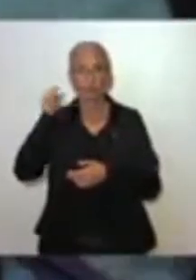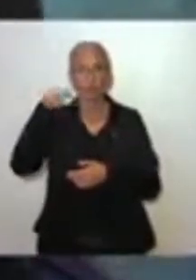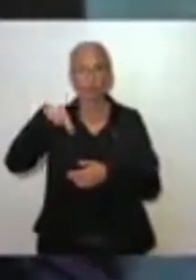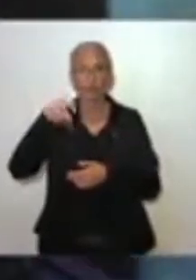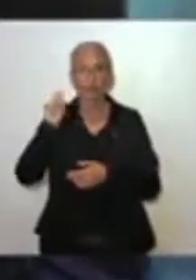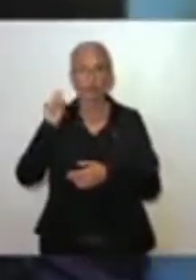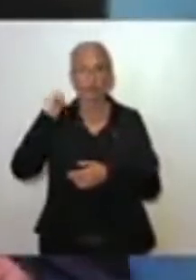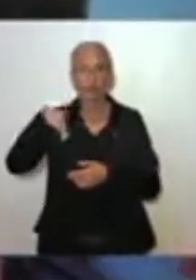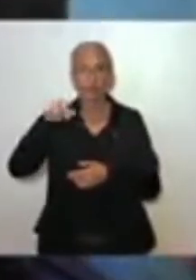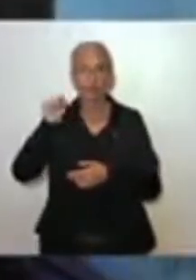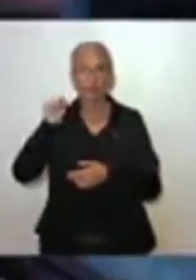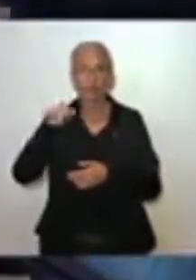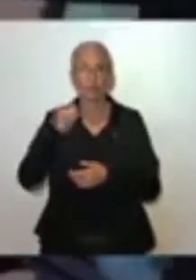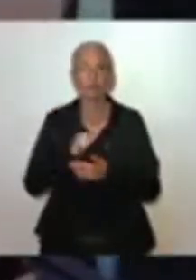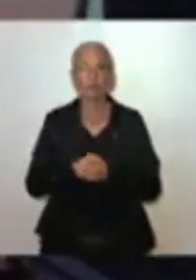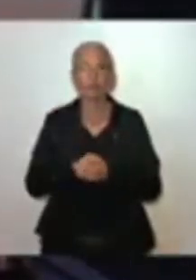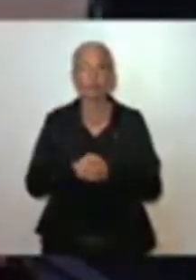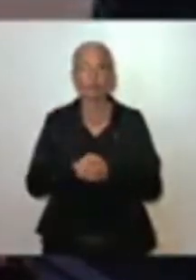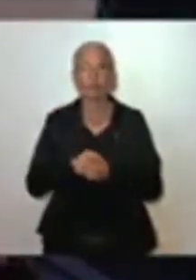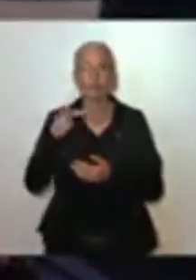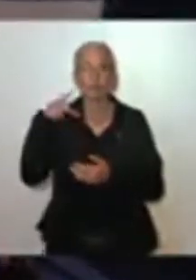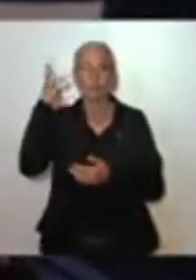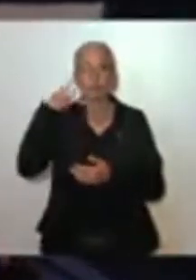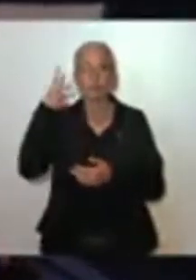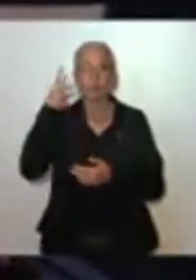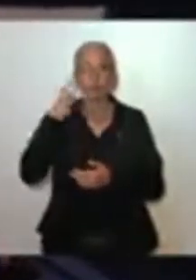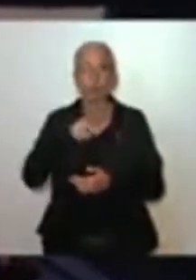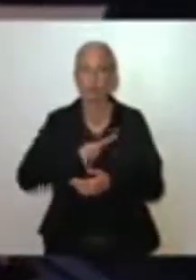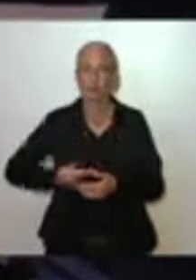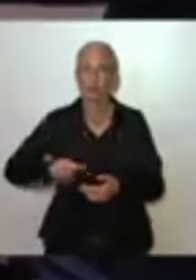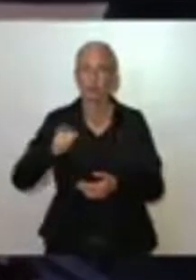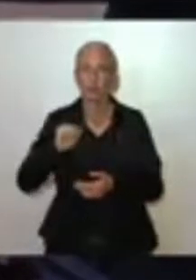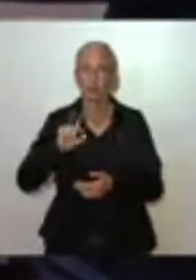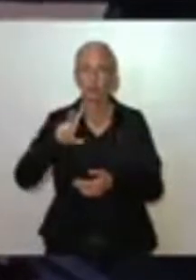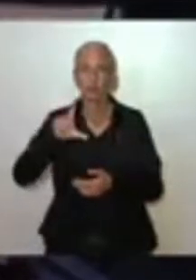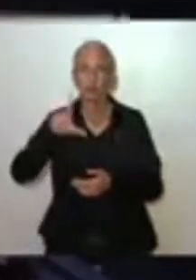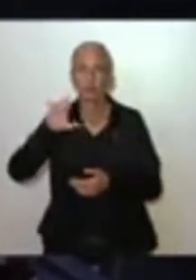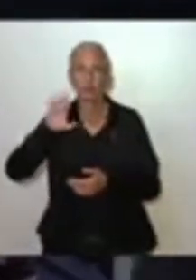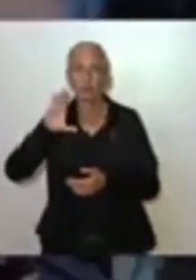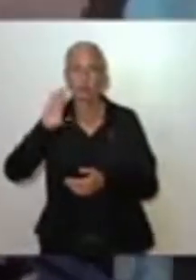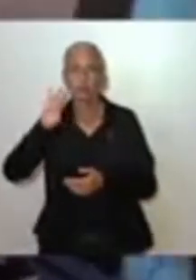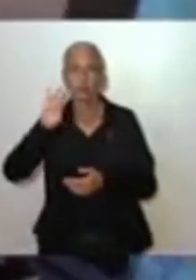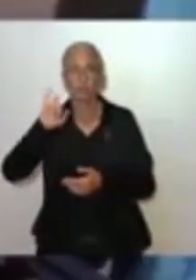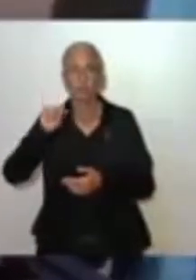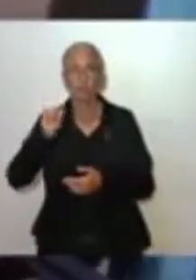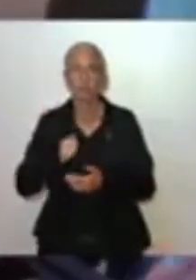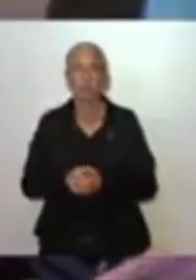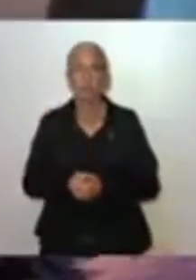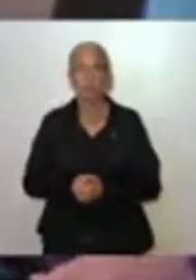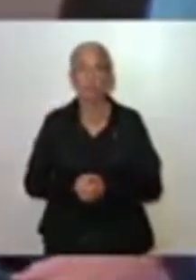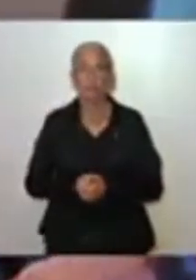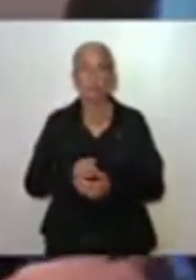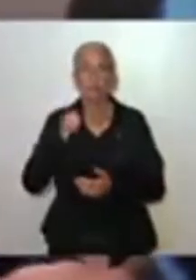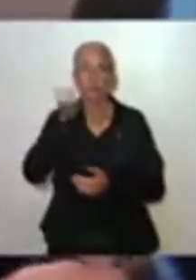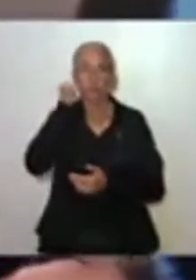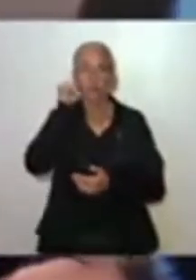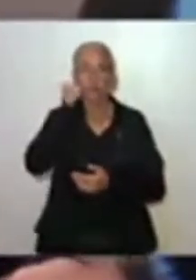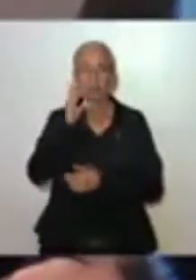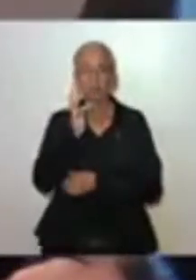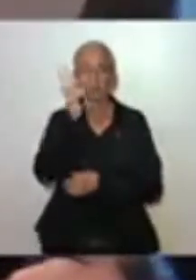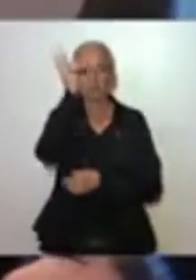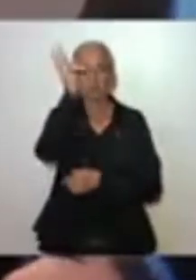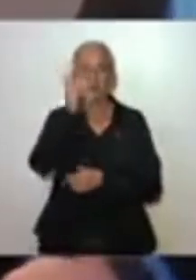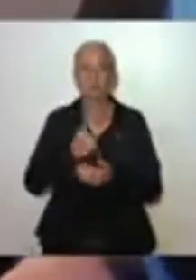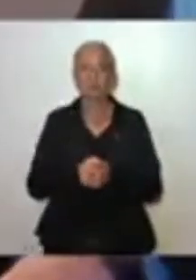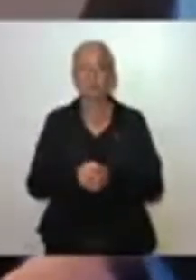querida Vitória Letícia futura Senadora certamente tem muito prazer